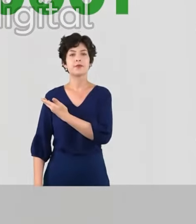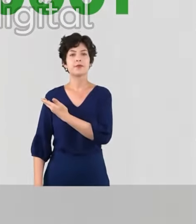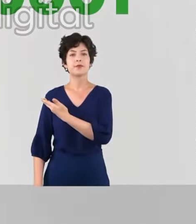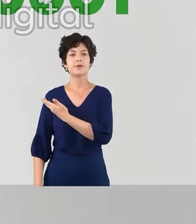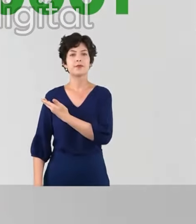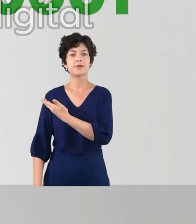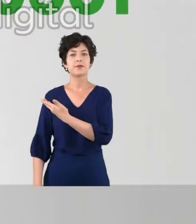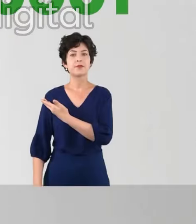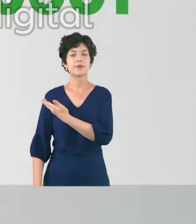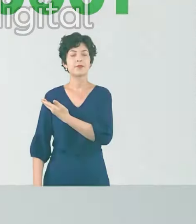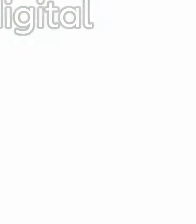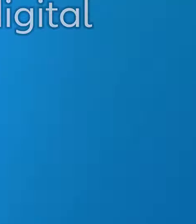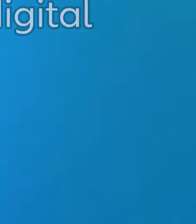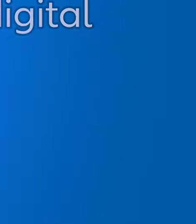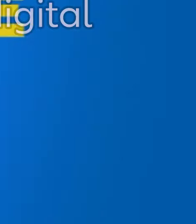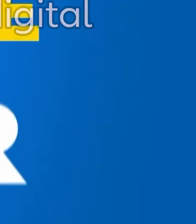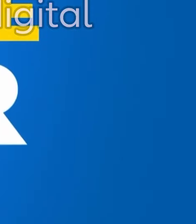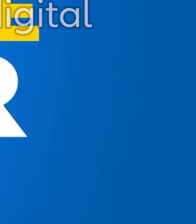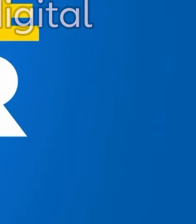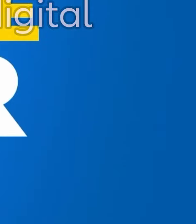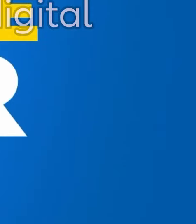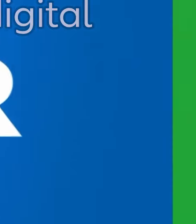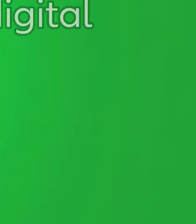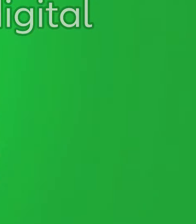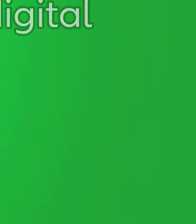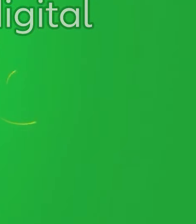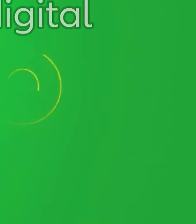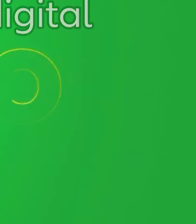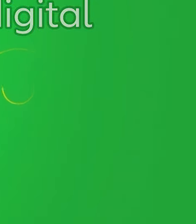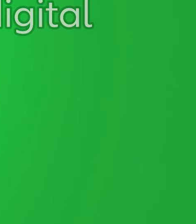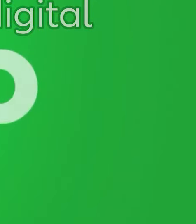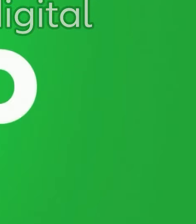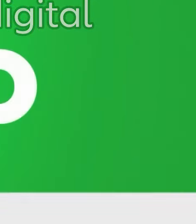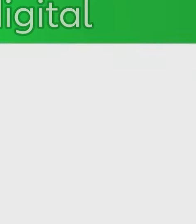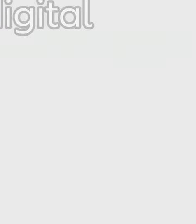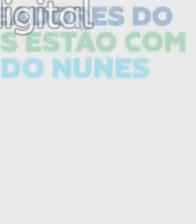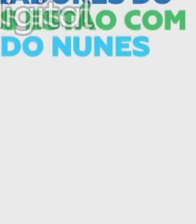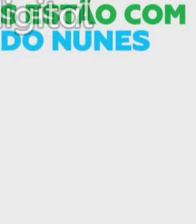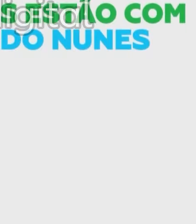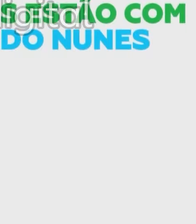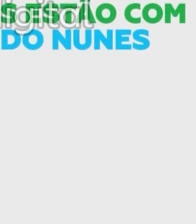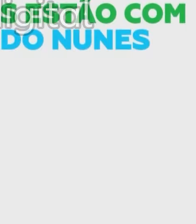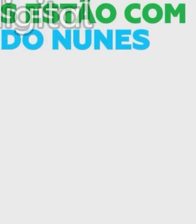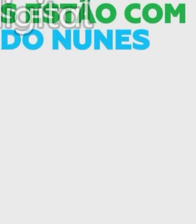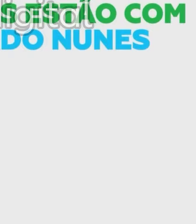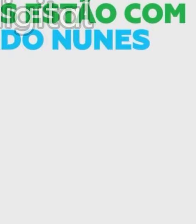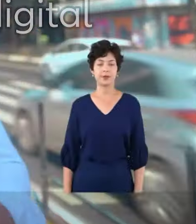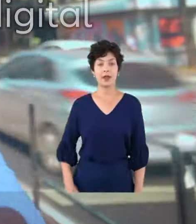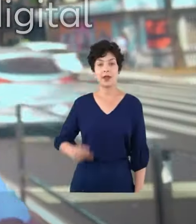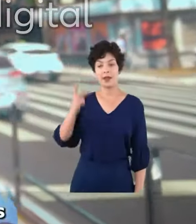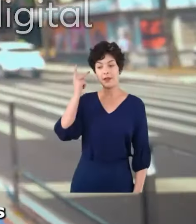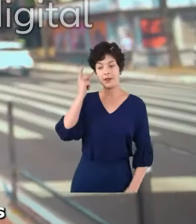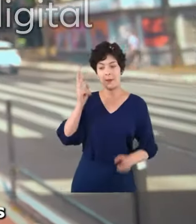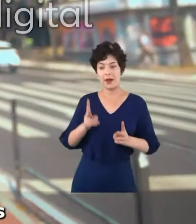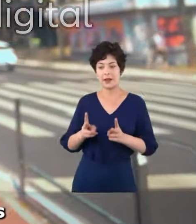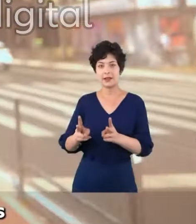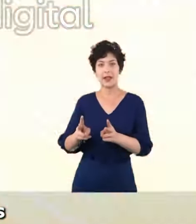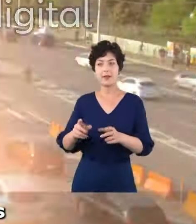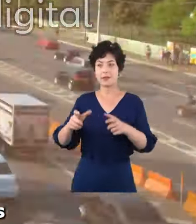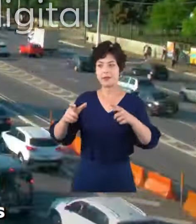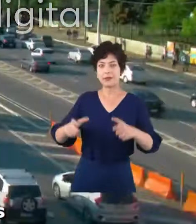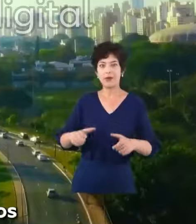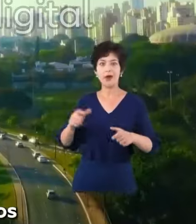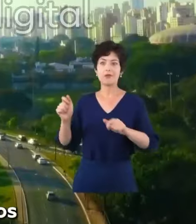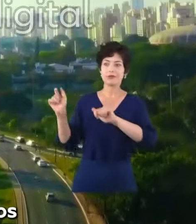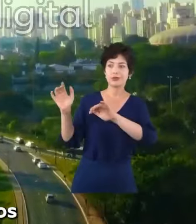Keiko Ota 20 mil e um. Isso não pode parar. Isso é caminho seguro. São Paulo sempre foi a terra